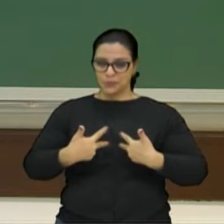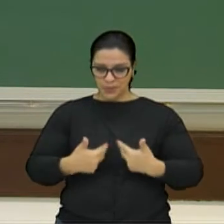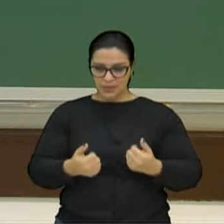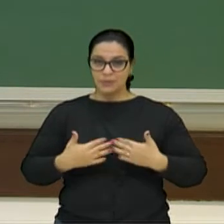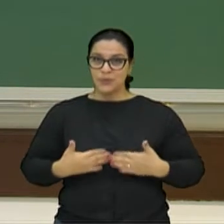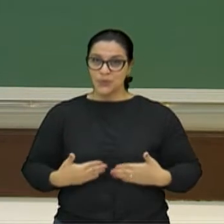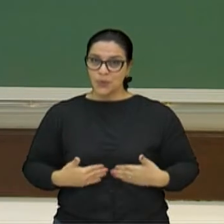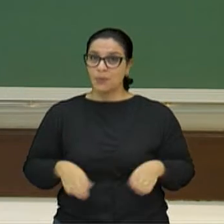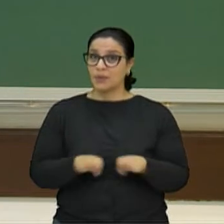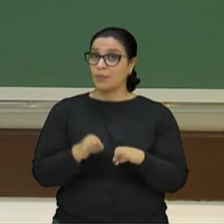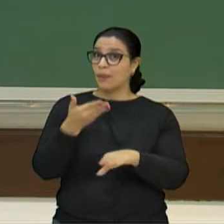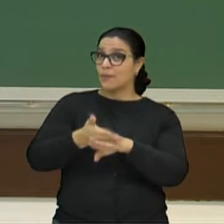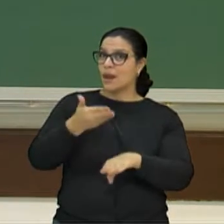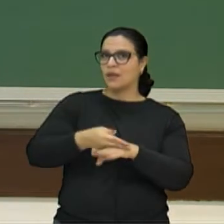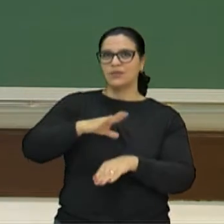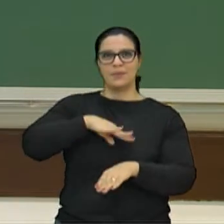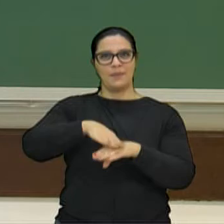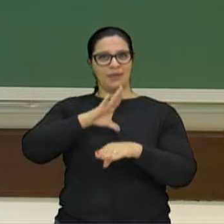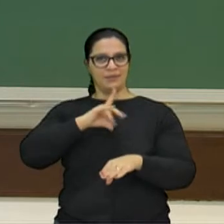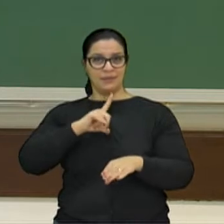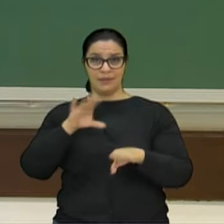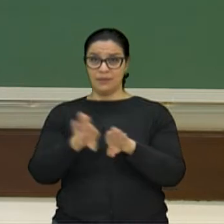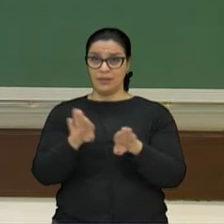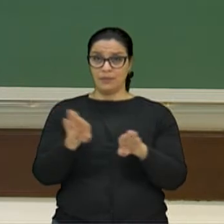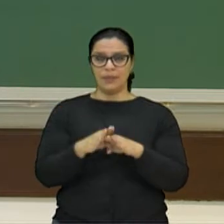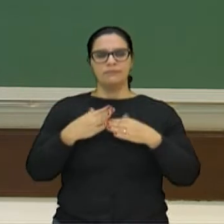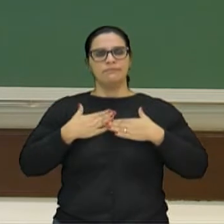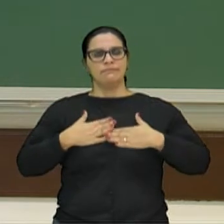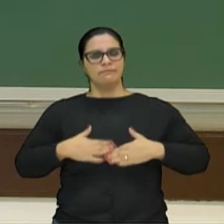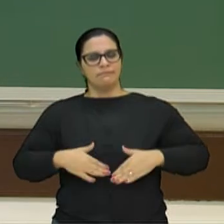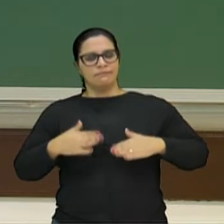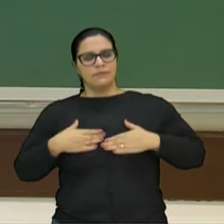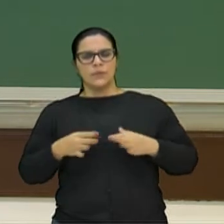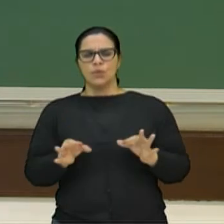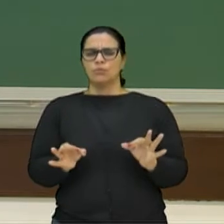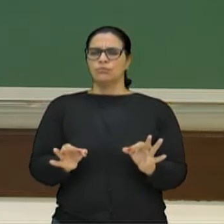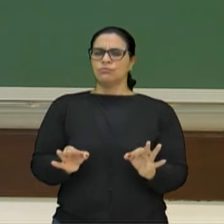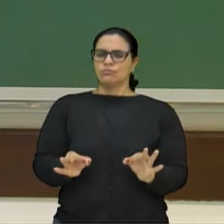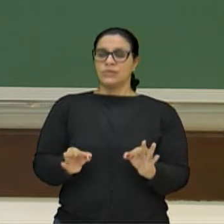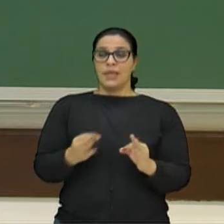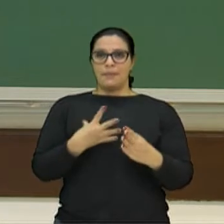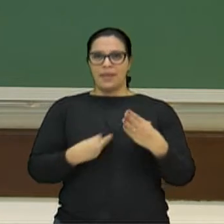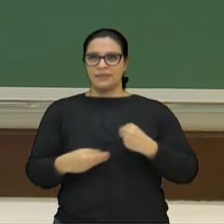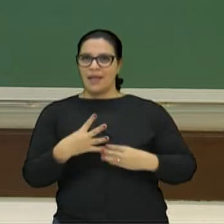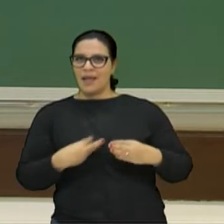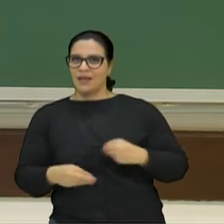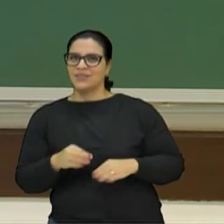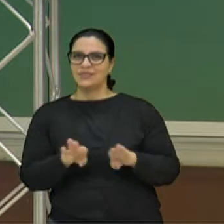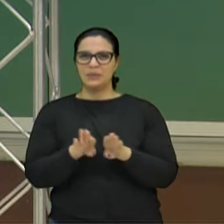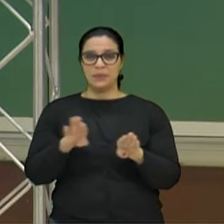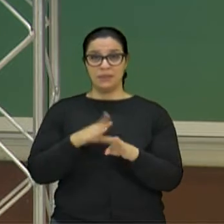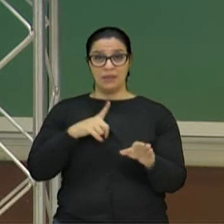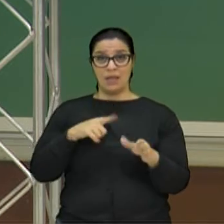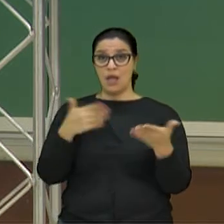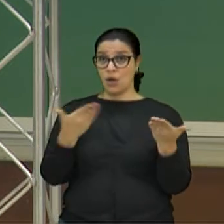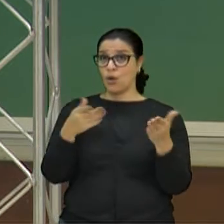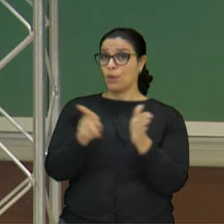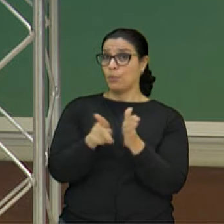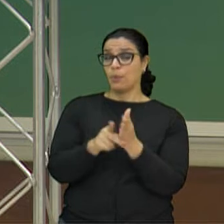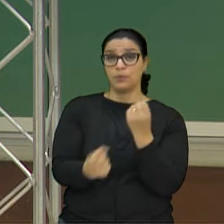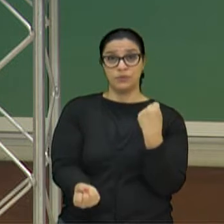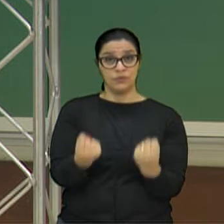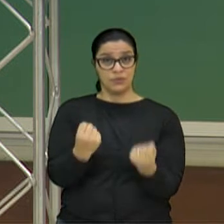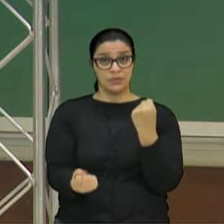difundidos, mais praticados. Então, relaxamento, meditação, automassagem. Ali na primeira nós podemos ver que são ginásticas